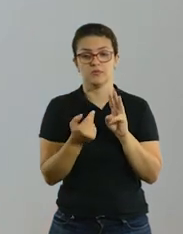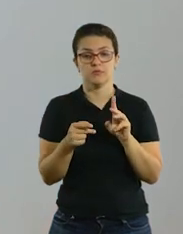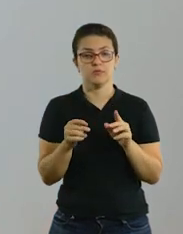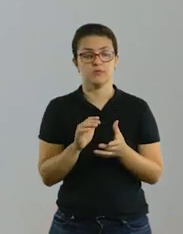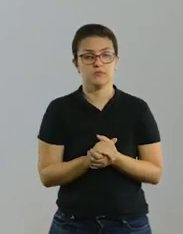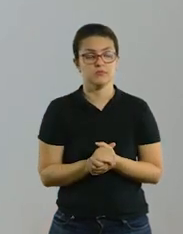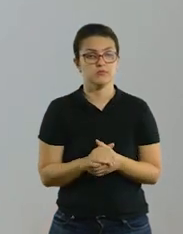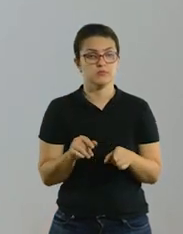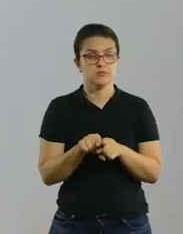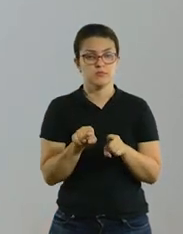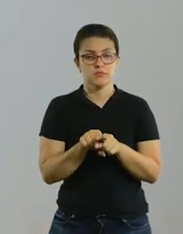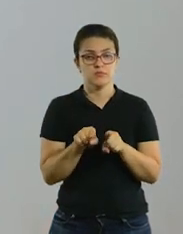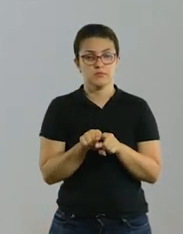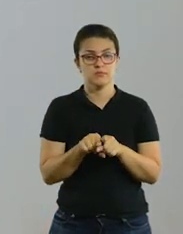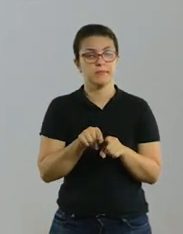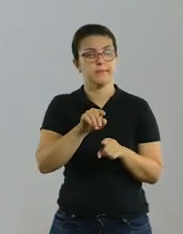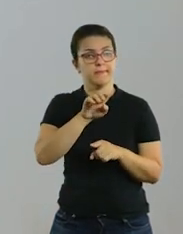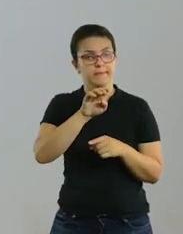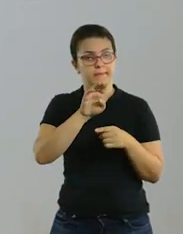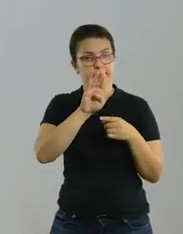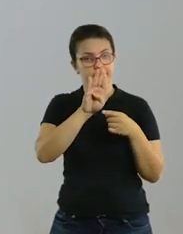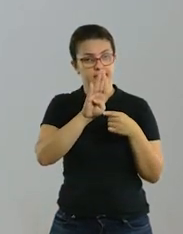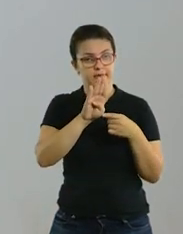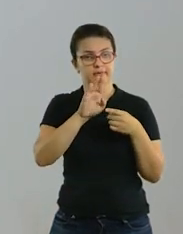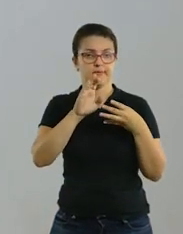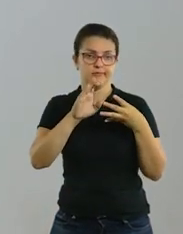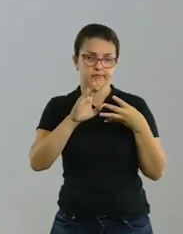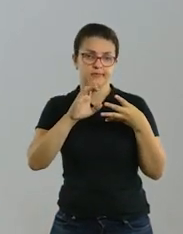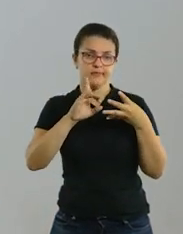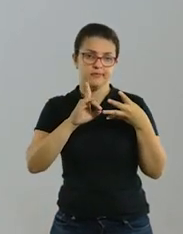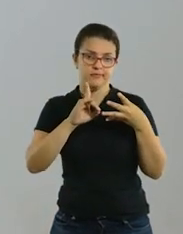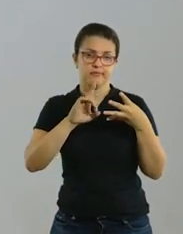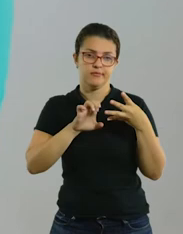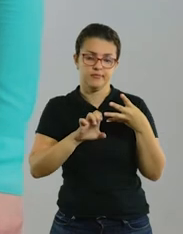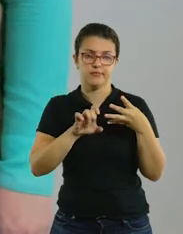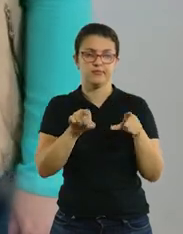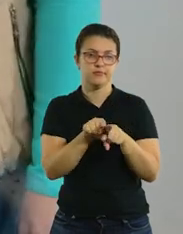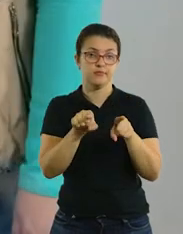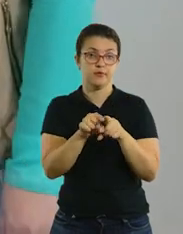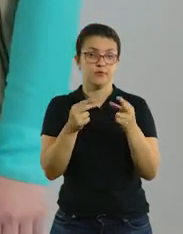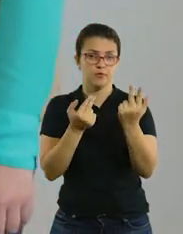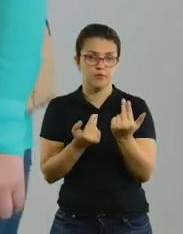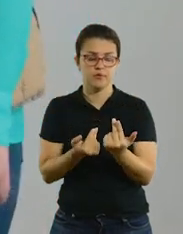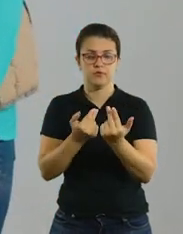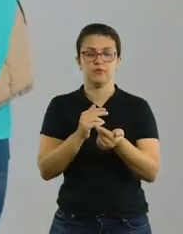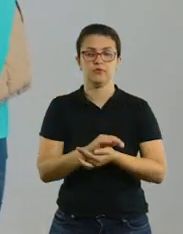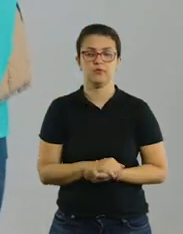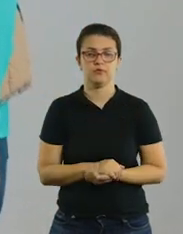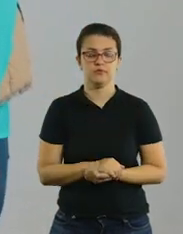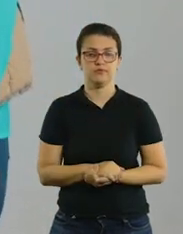coisa vocês vão ter que decompor com a letra B, C, D e E.